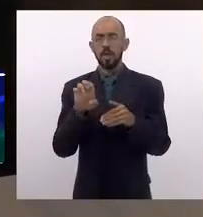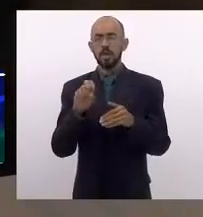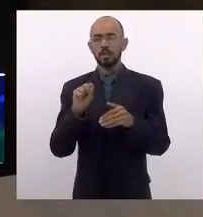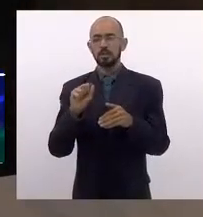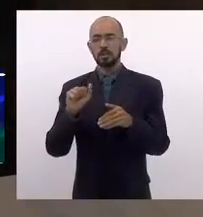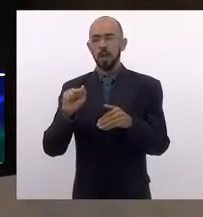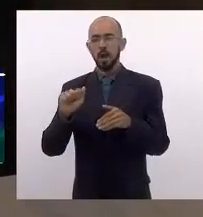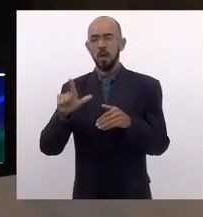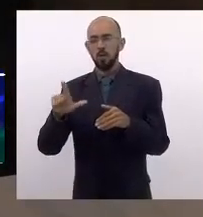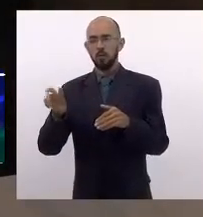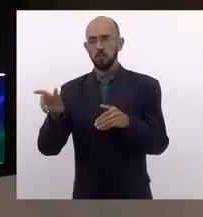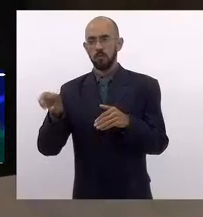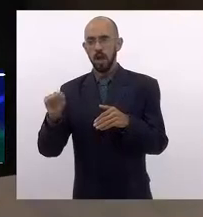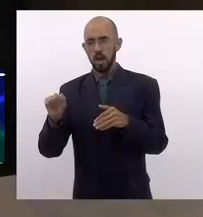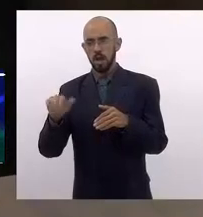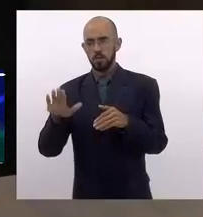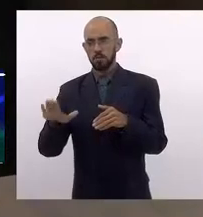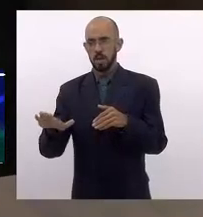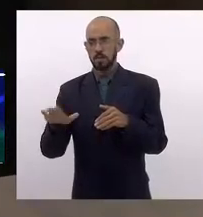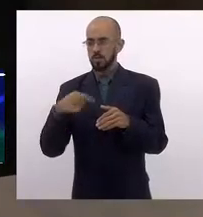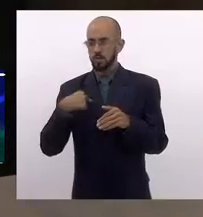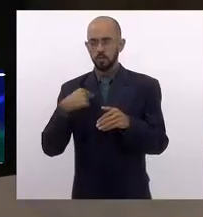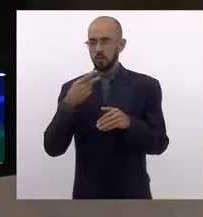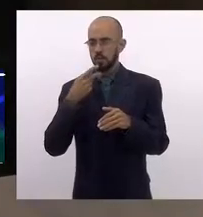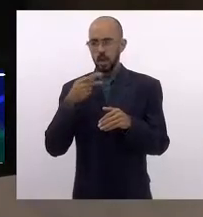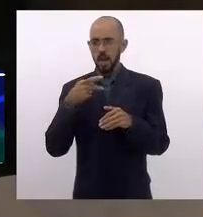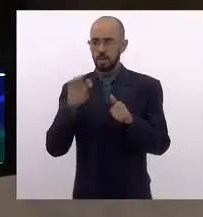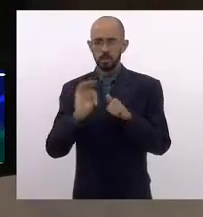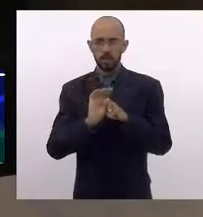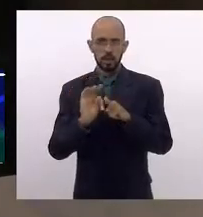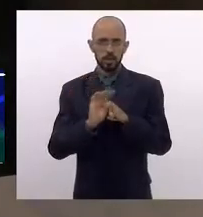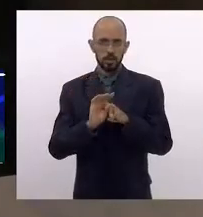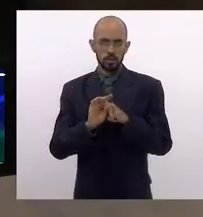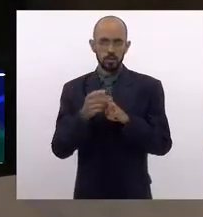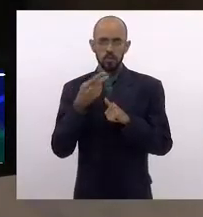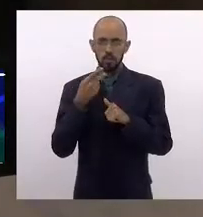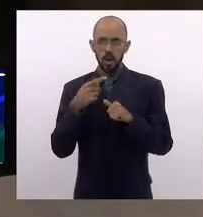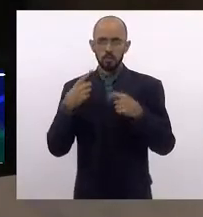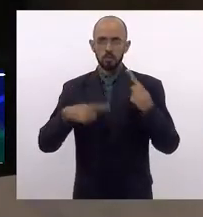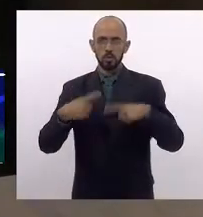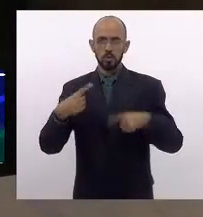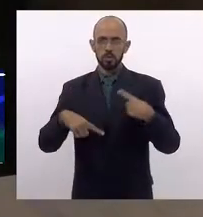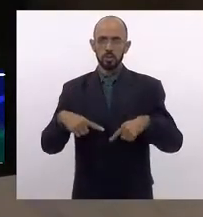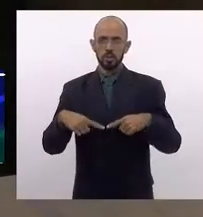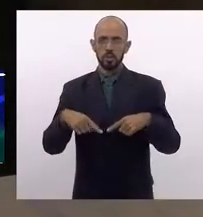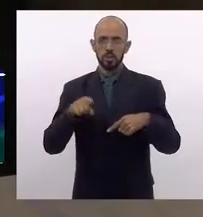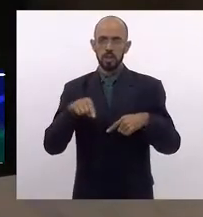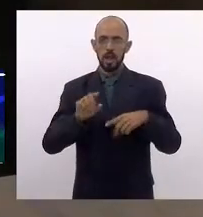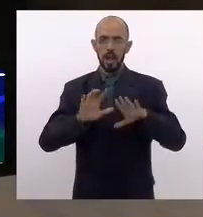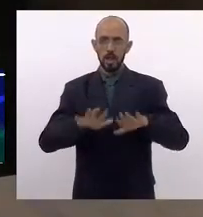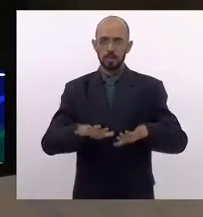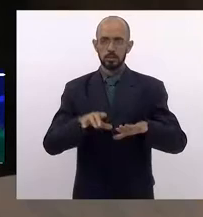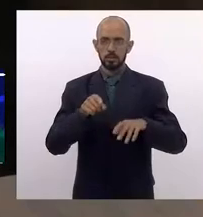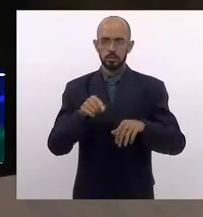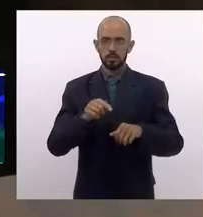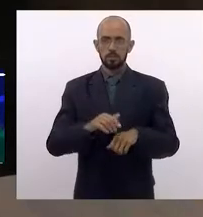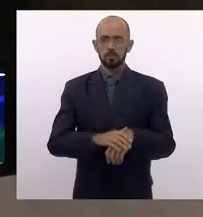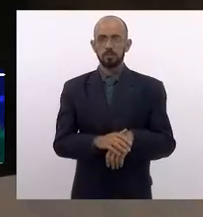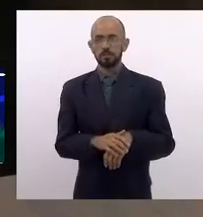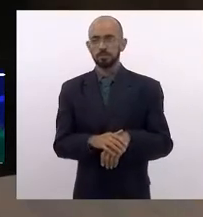contas mas eu não vou me ater à questão técnica eu quero me ater à questão política e É nesse